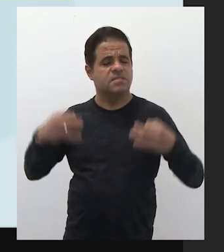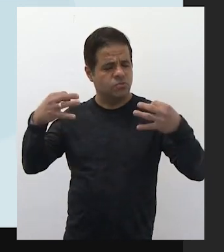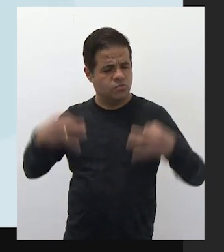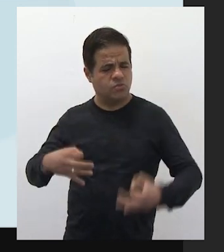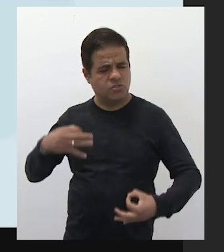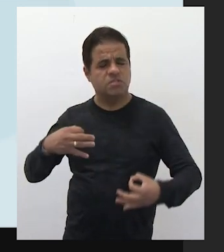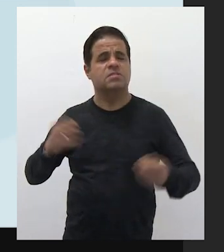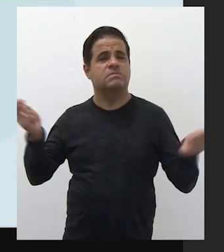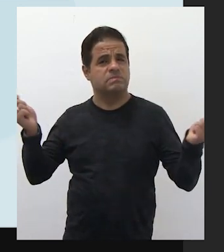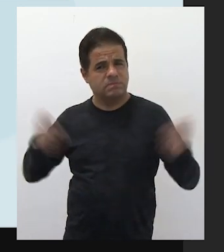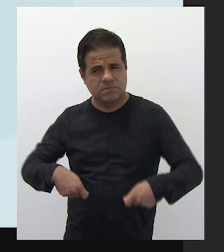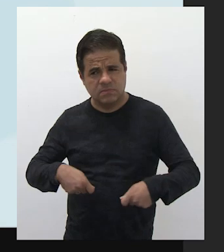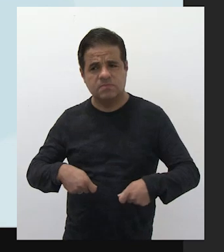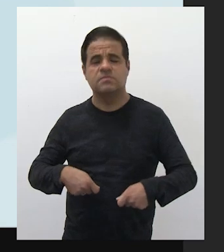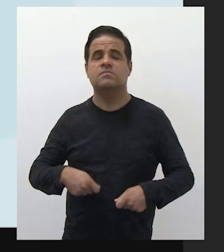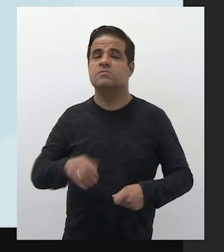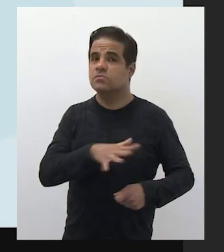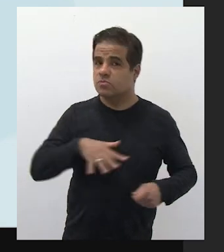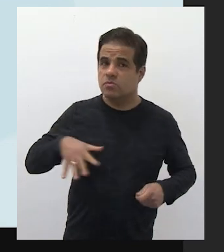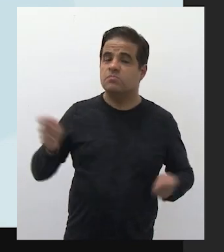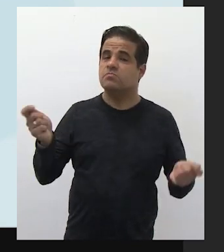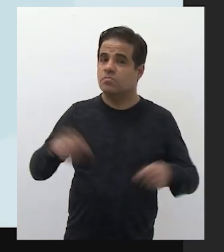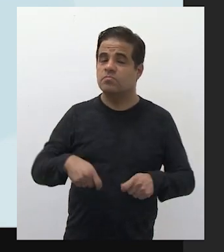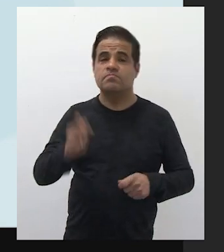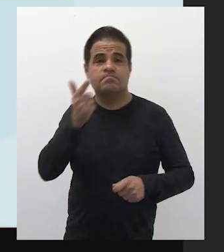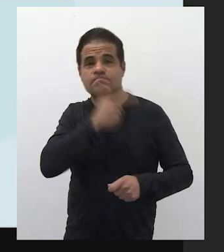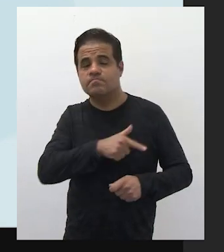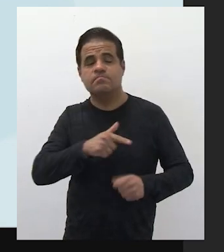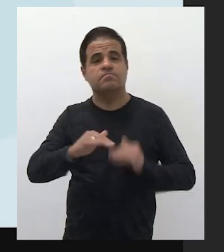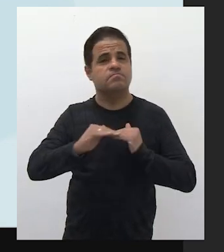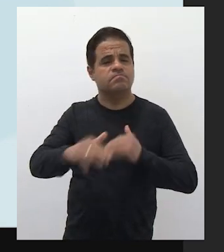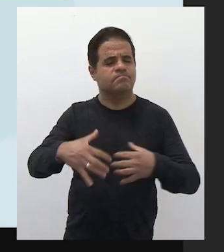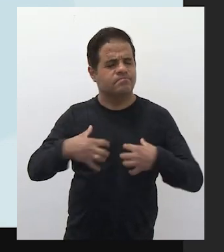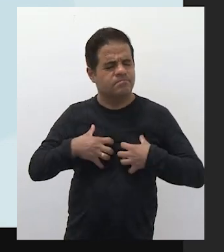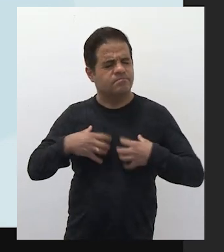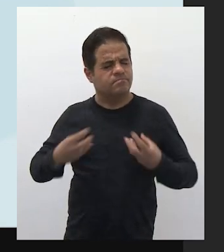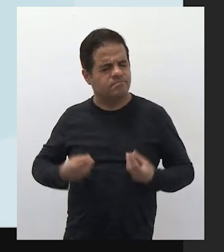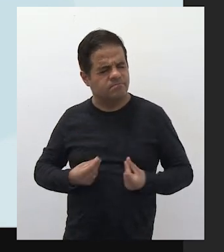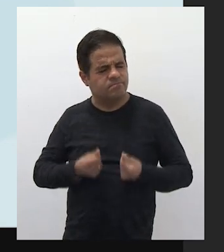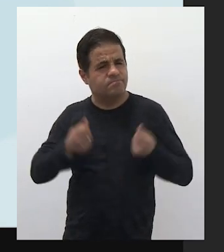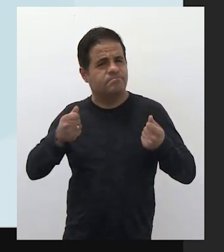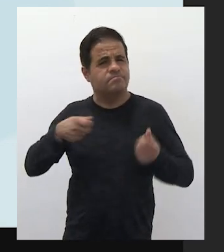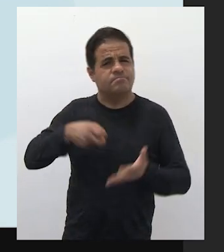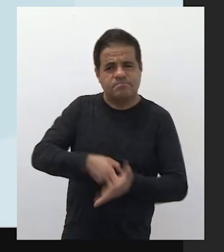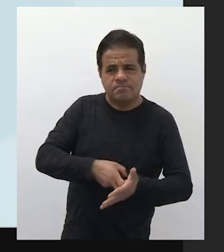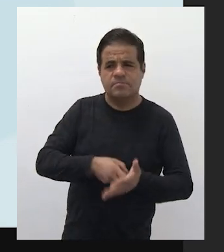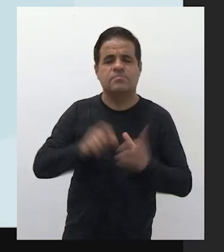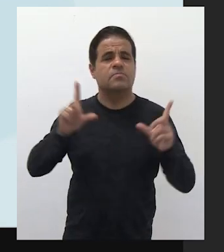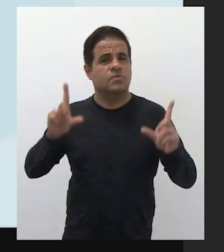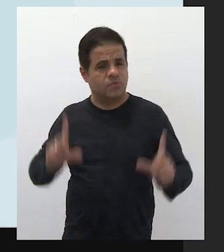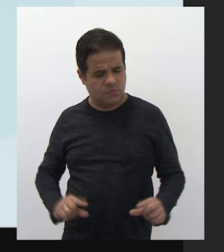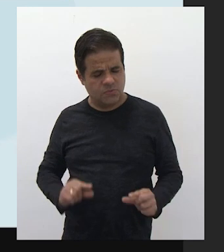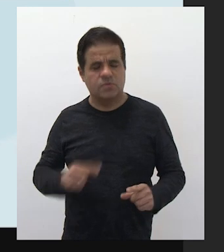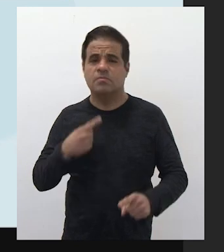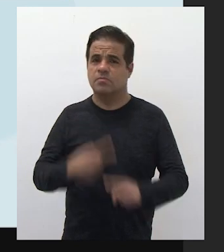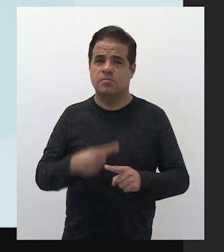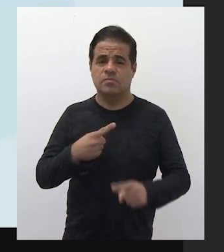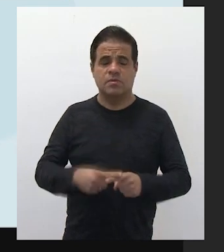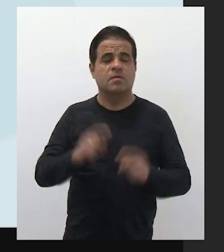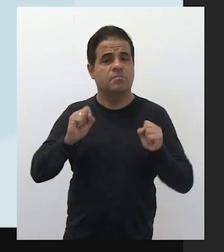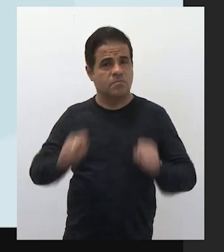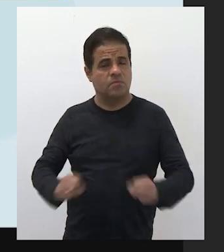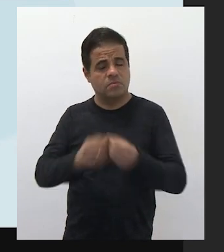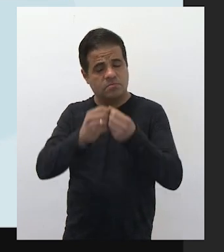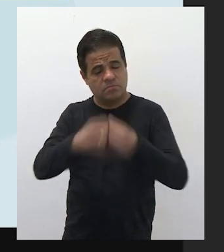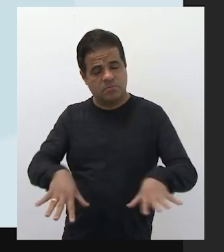penal que funcione, para que a gente tenha aí uma sensação de impunidade reduzida, porque isso nos prejudica